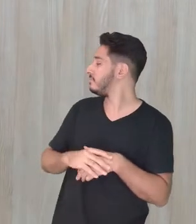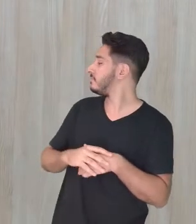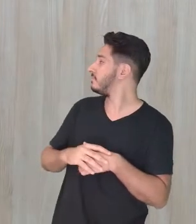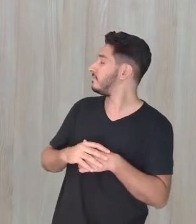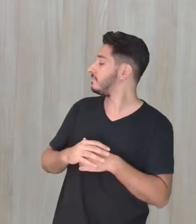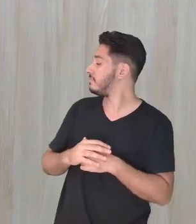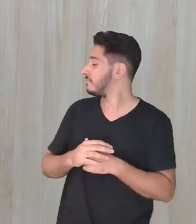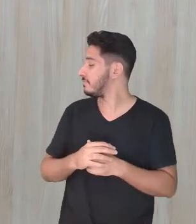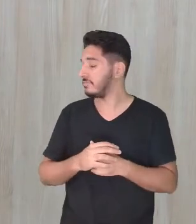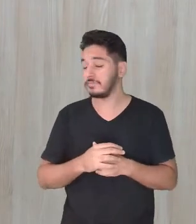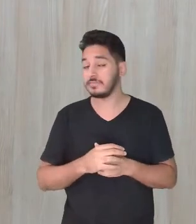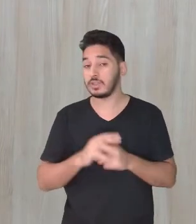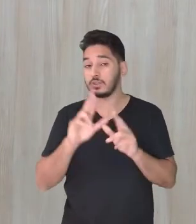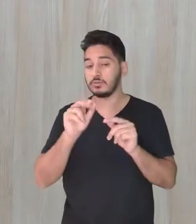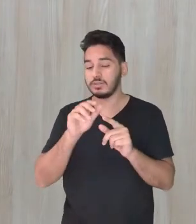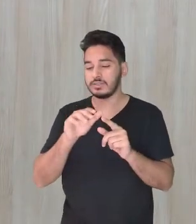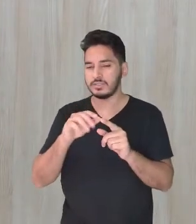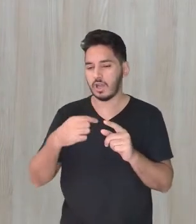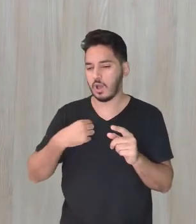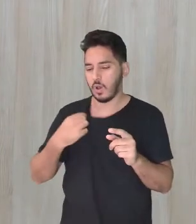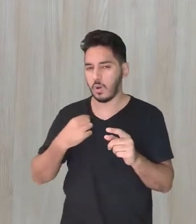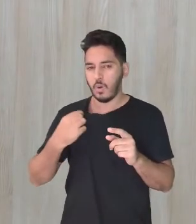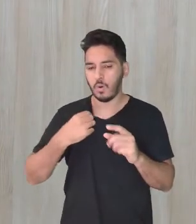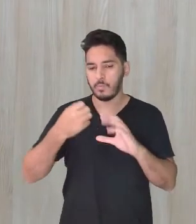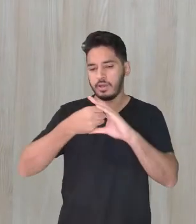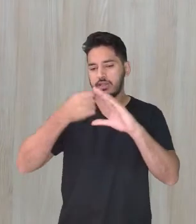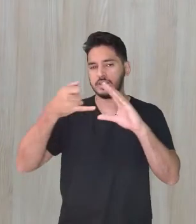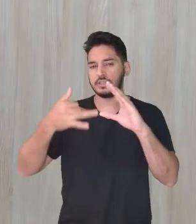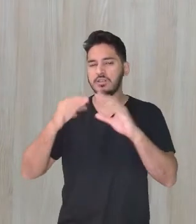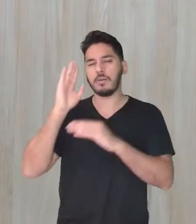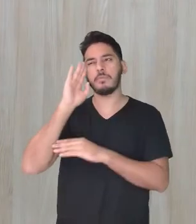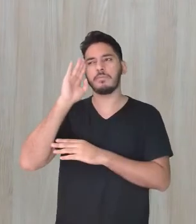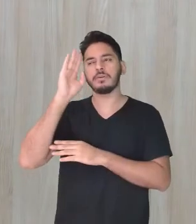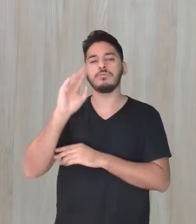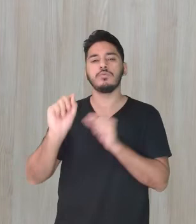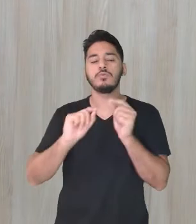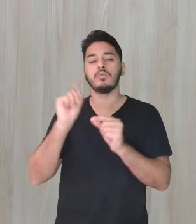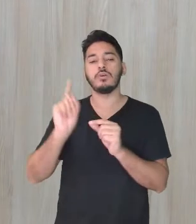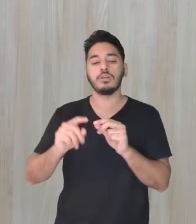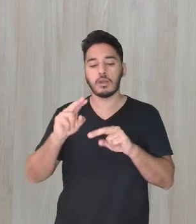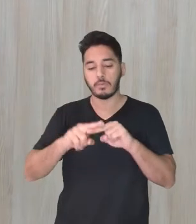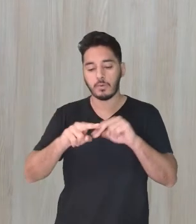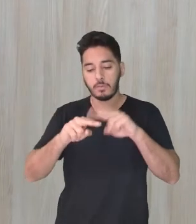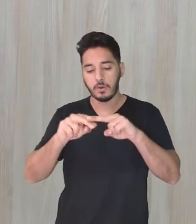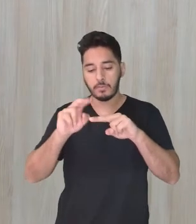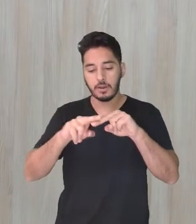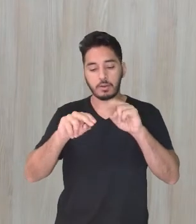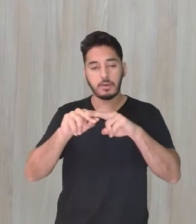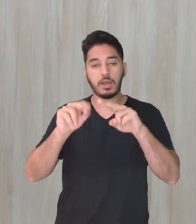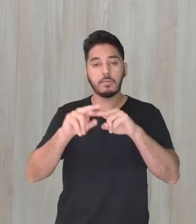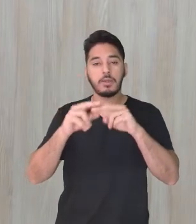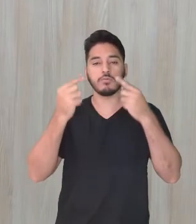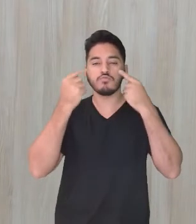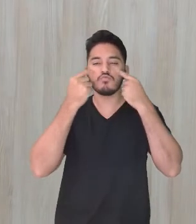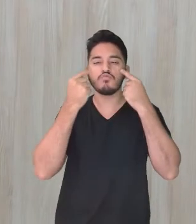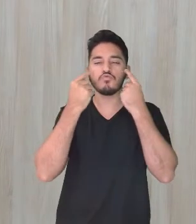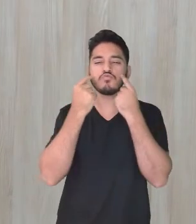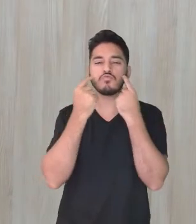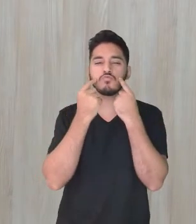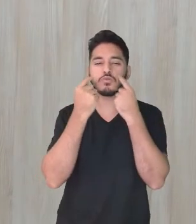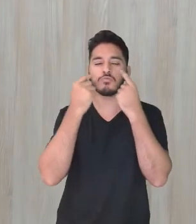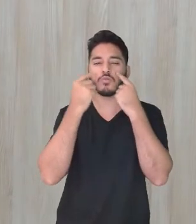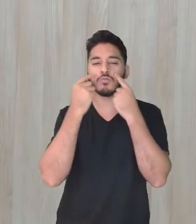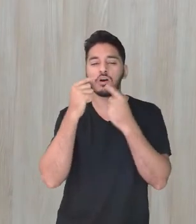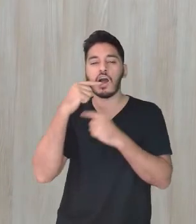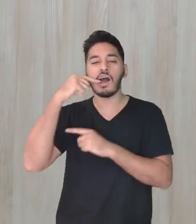Essa questão aí da roupa, da caracterização, né, principalmente na quadrilha matuta, é muito importante a gente pensar